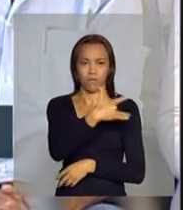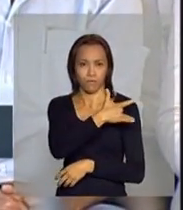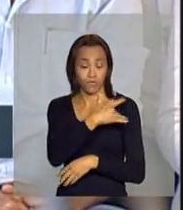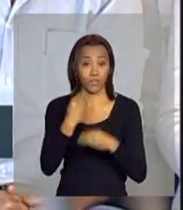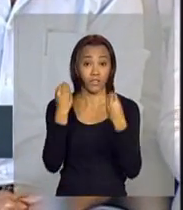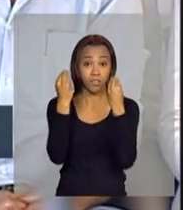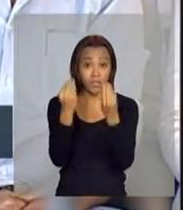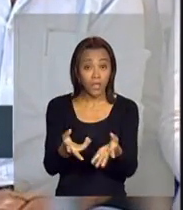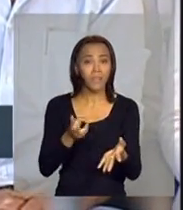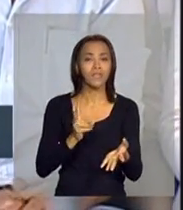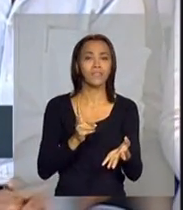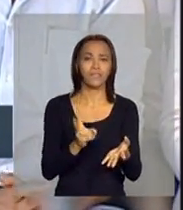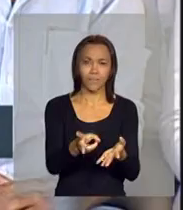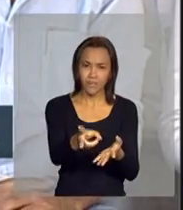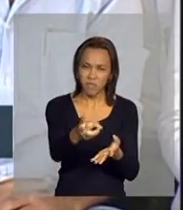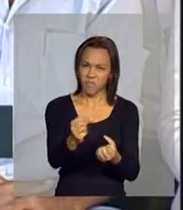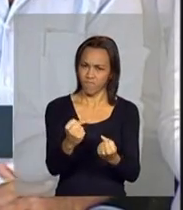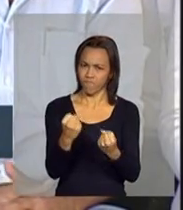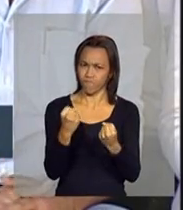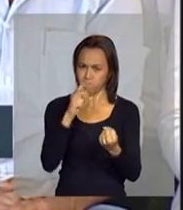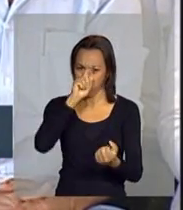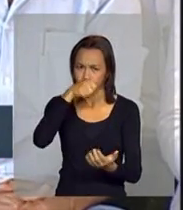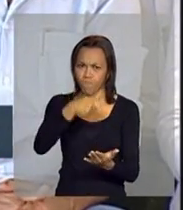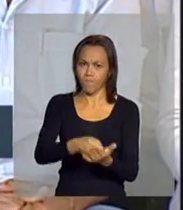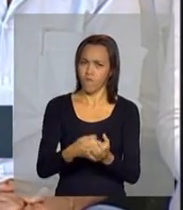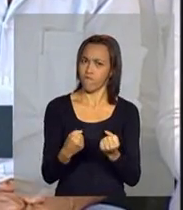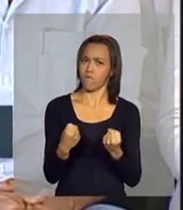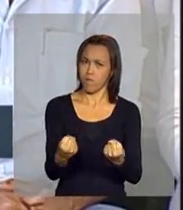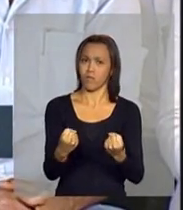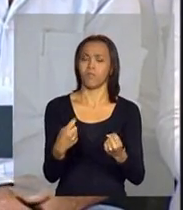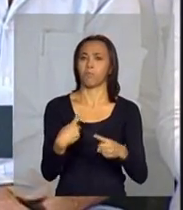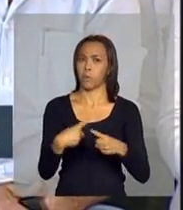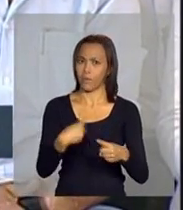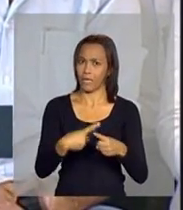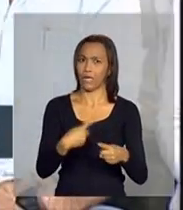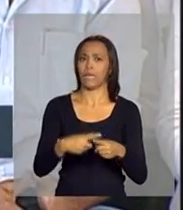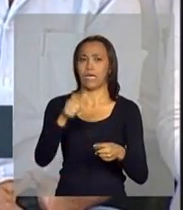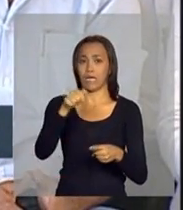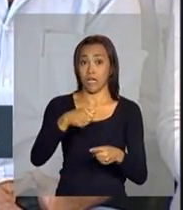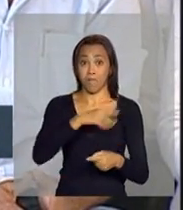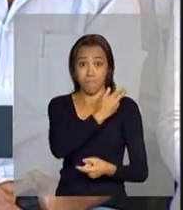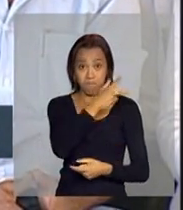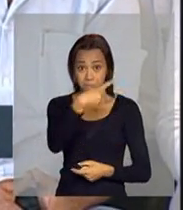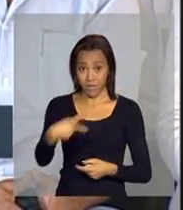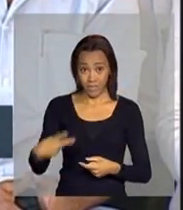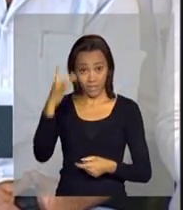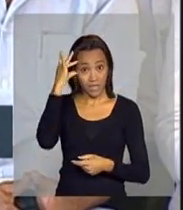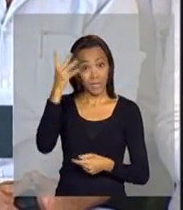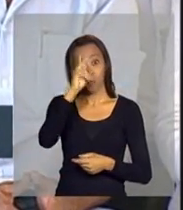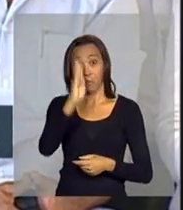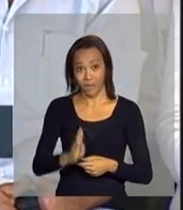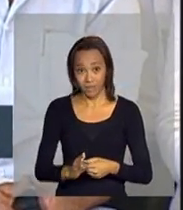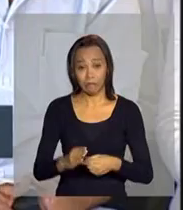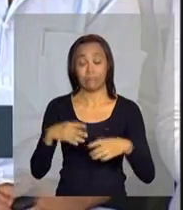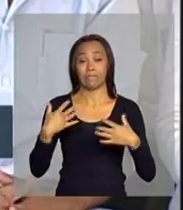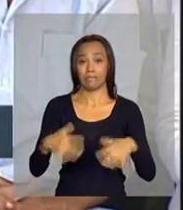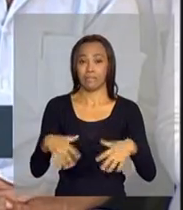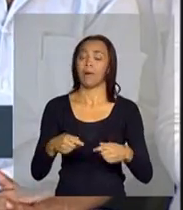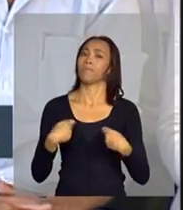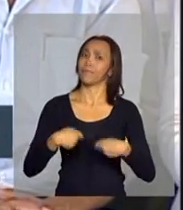lhe dê sempre firmeza, porque tocar esse país precisa se agarrar nas rédeas